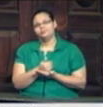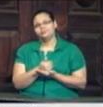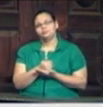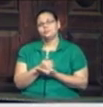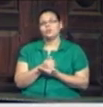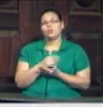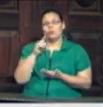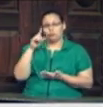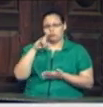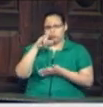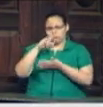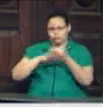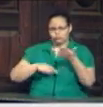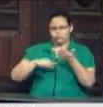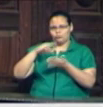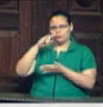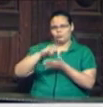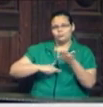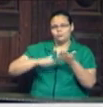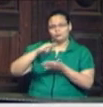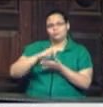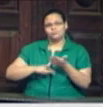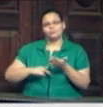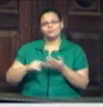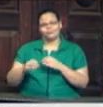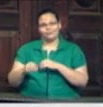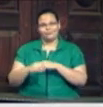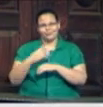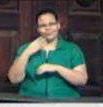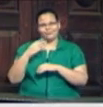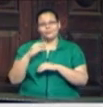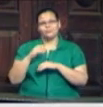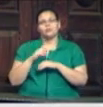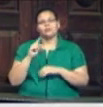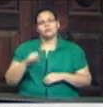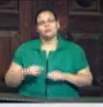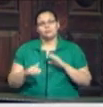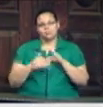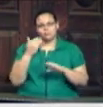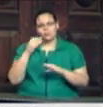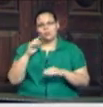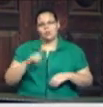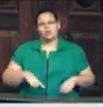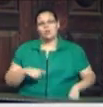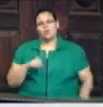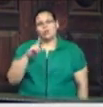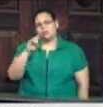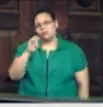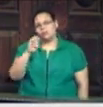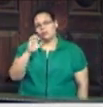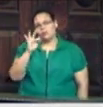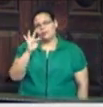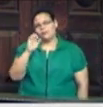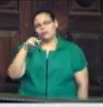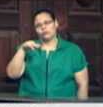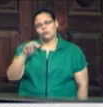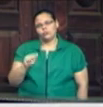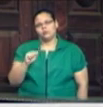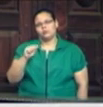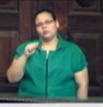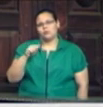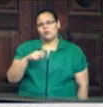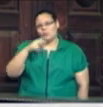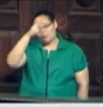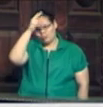O documento que nos foi encaminhado pela Defensoria Pública deixa claro,